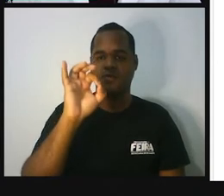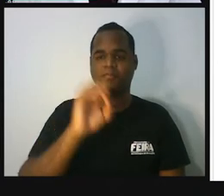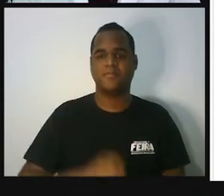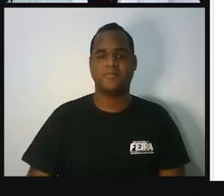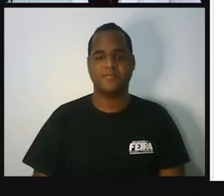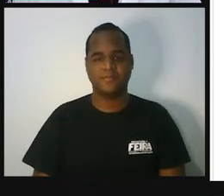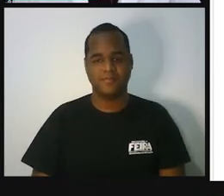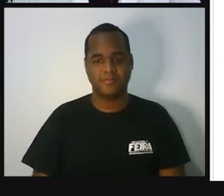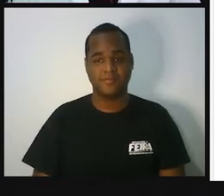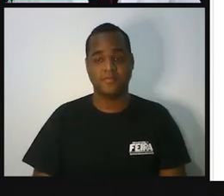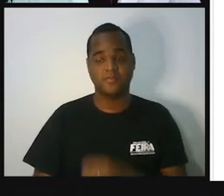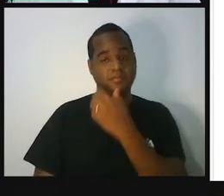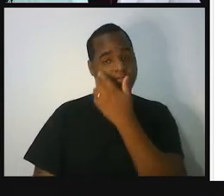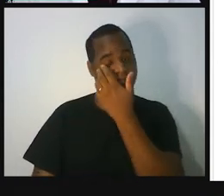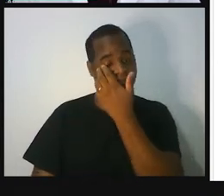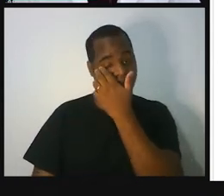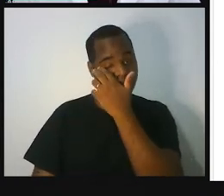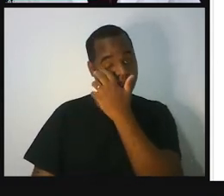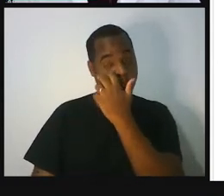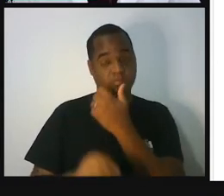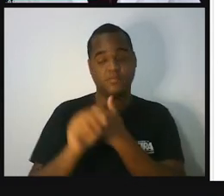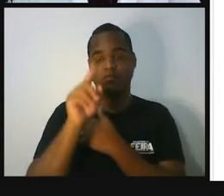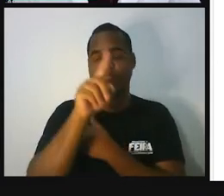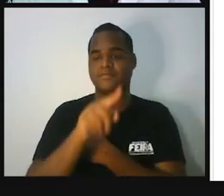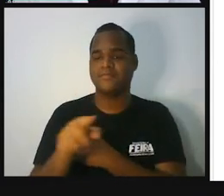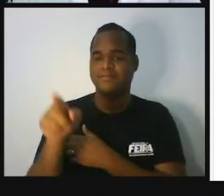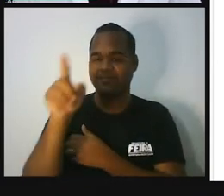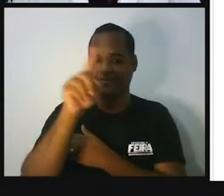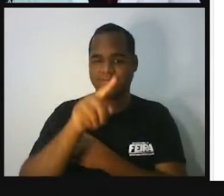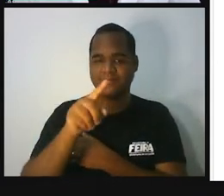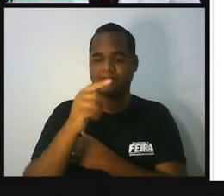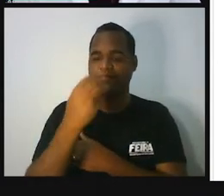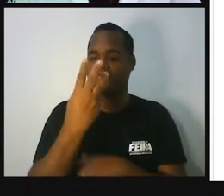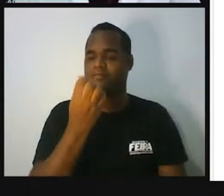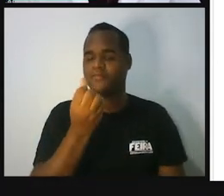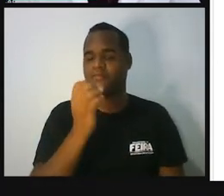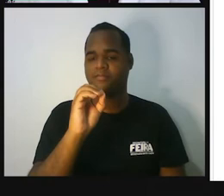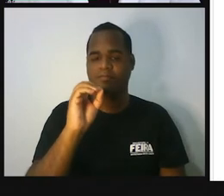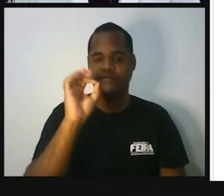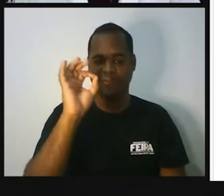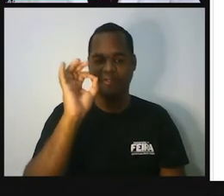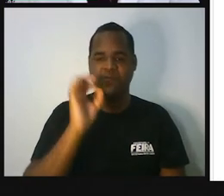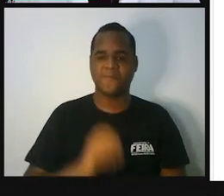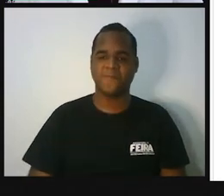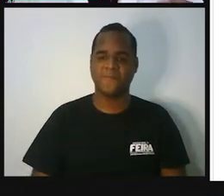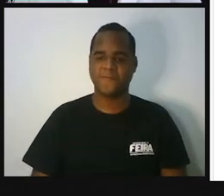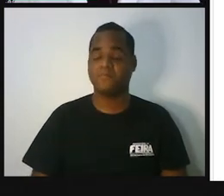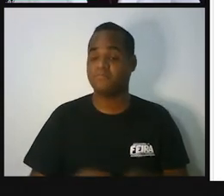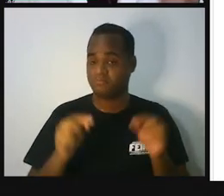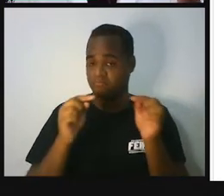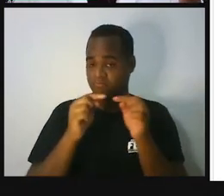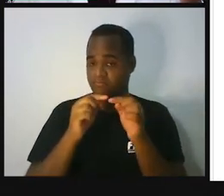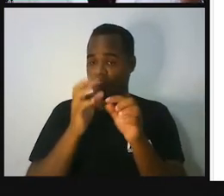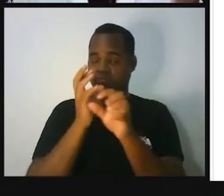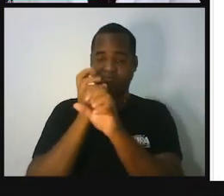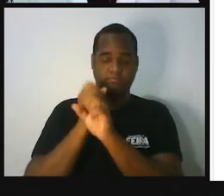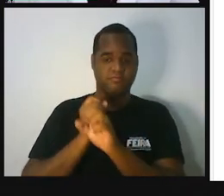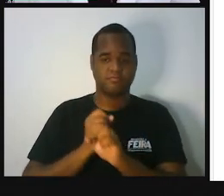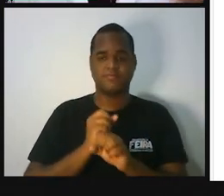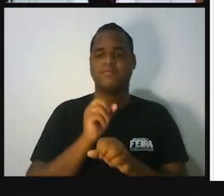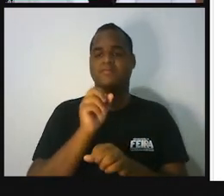360° toda a volta completa é 360 graus é a medida